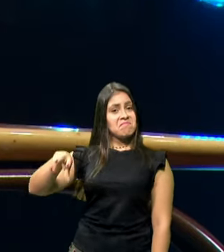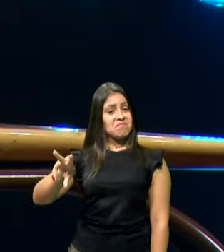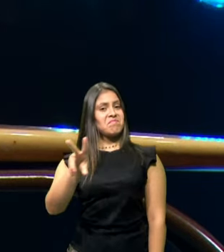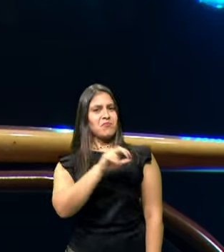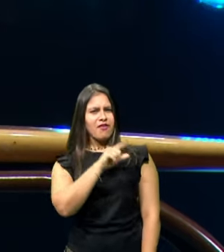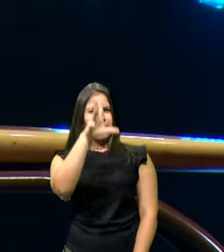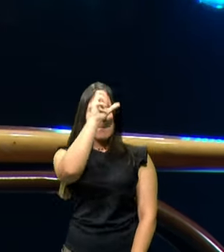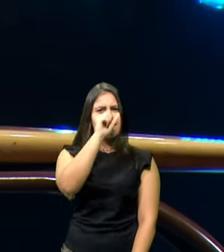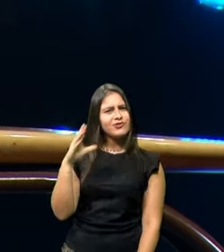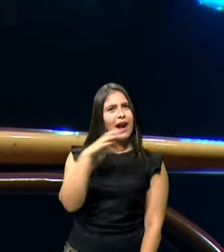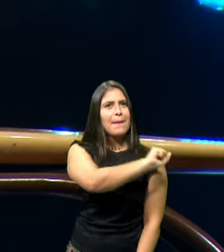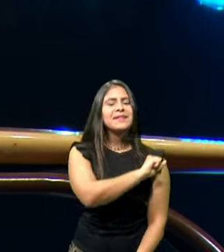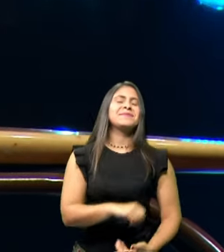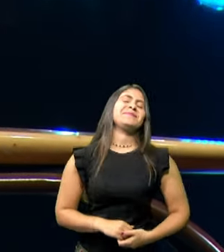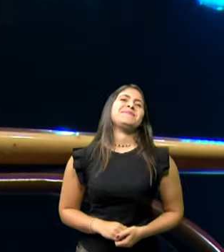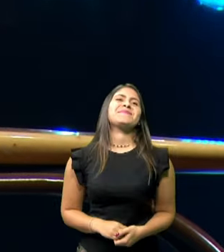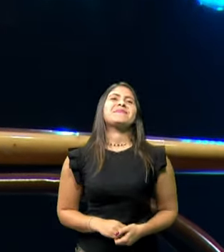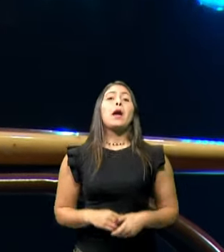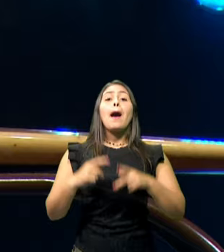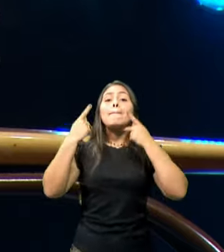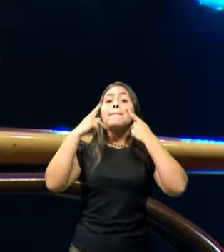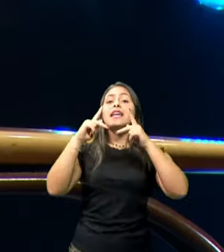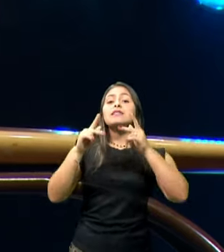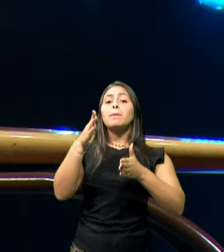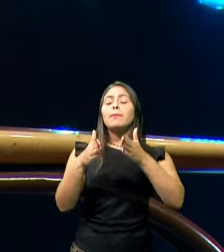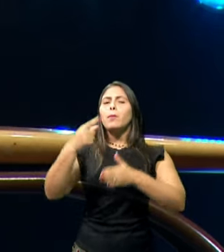Aprende rápido. Então vamos lá. A primeira parte da minha palavra,